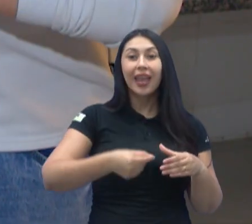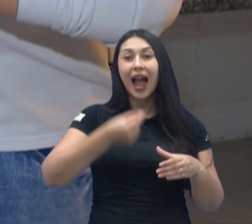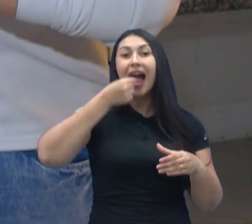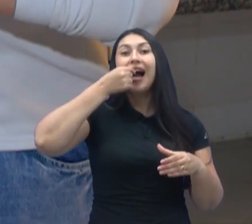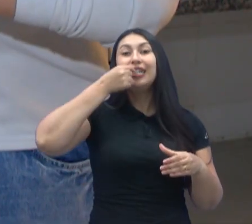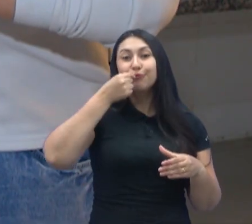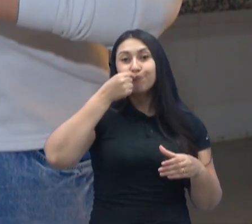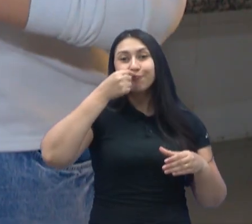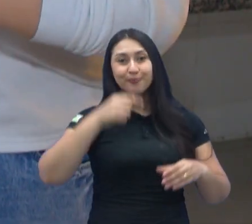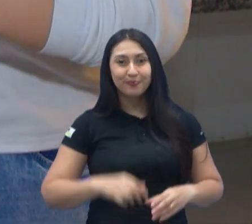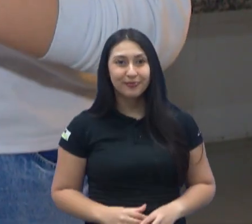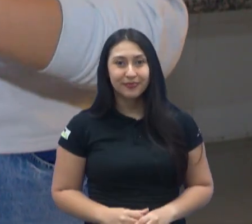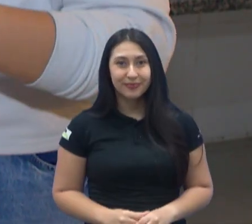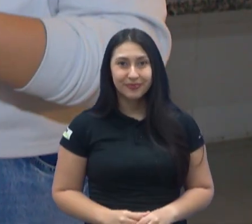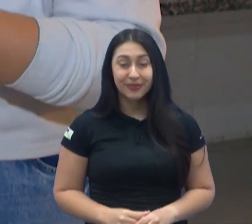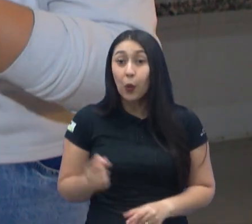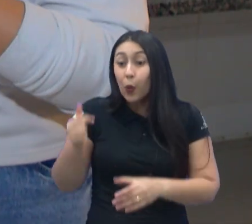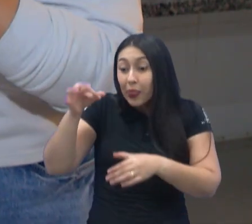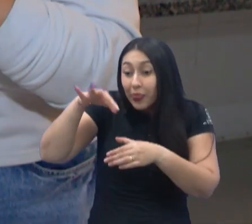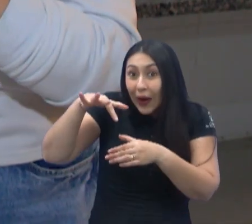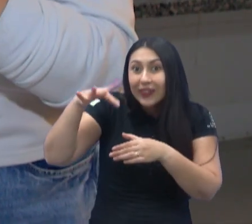lá. Quase que cai aqui.